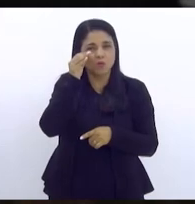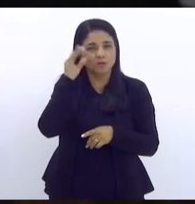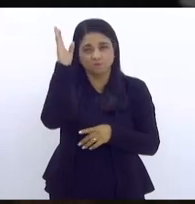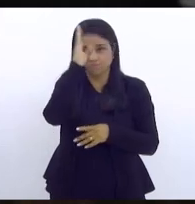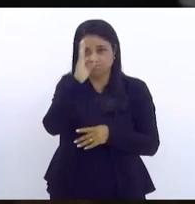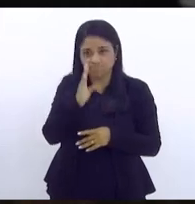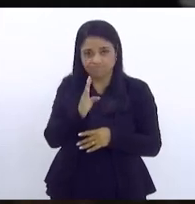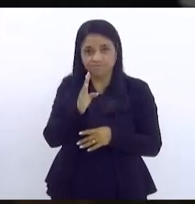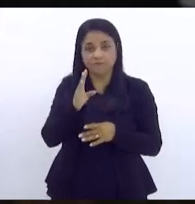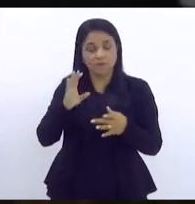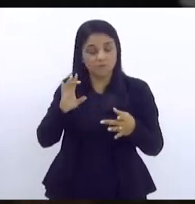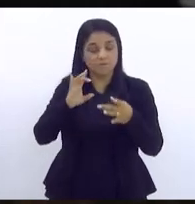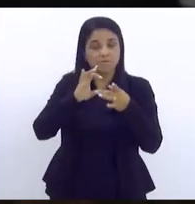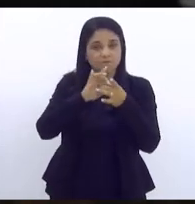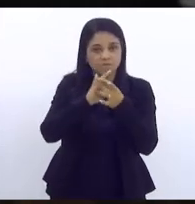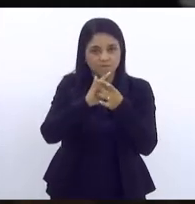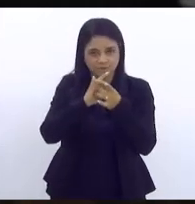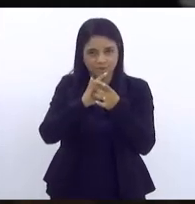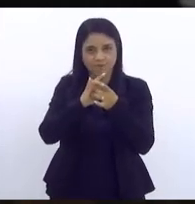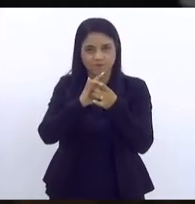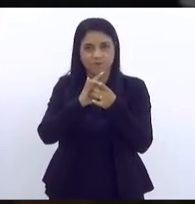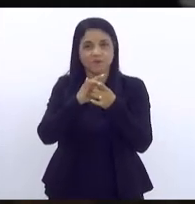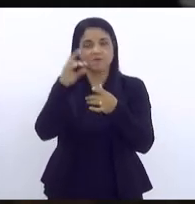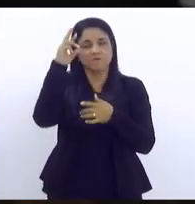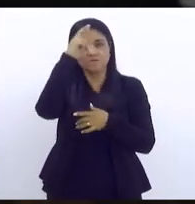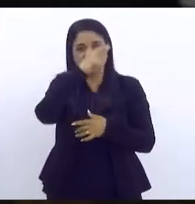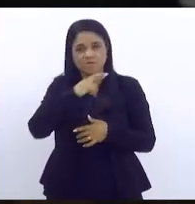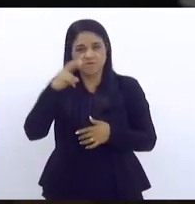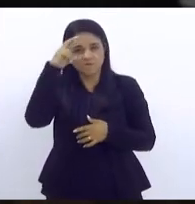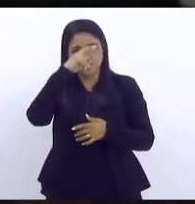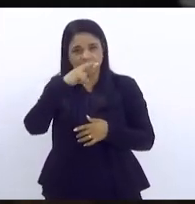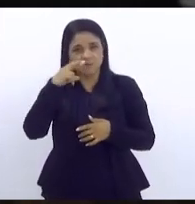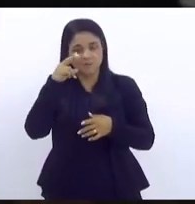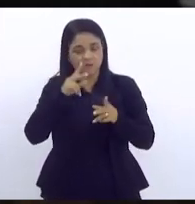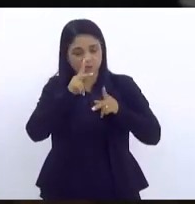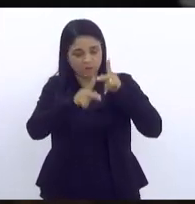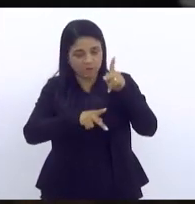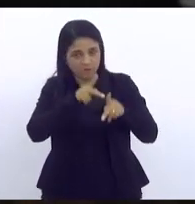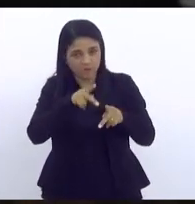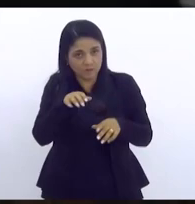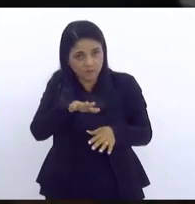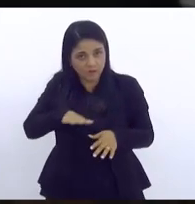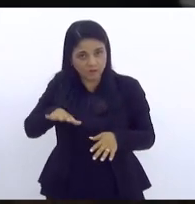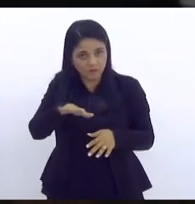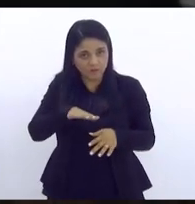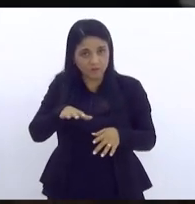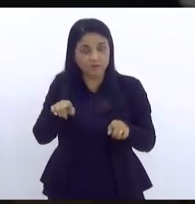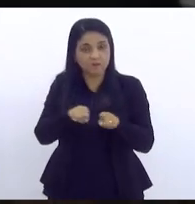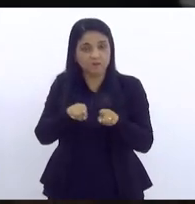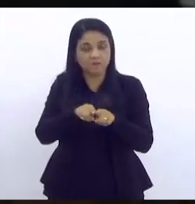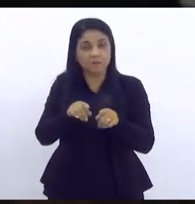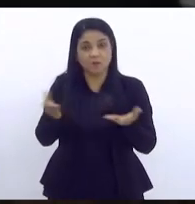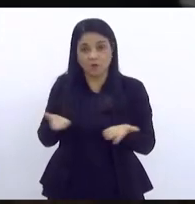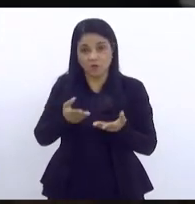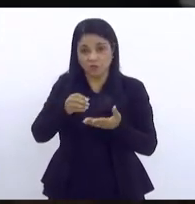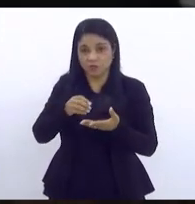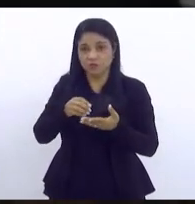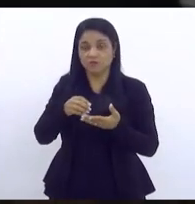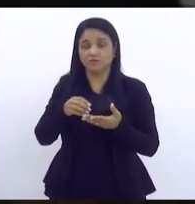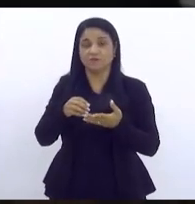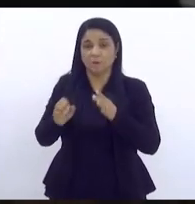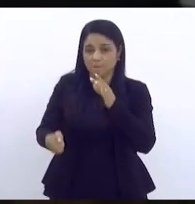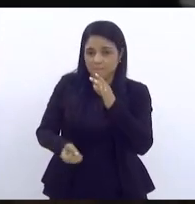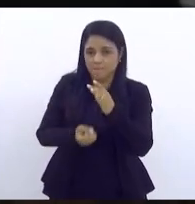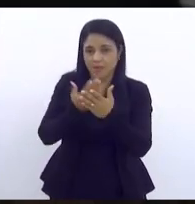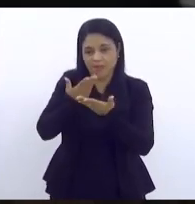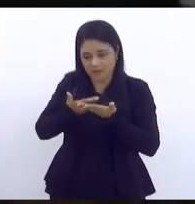à rede que é que o Nossa fiscalização Popular Regional a gente vai lançar hoje é um dos encaminhamentos da